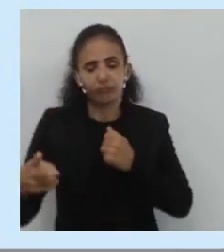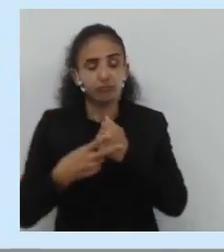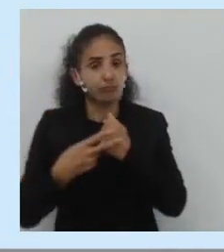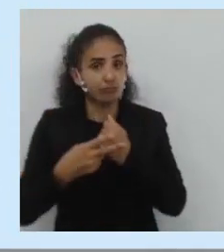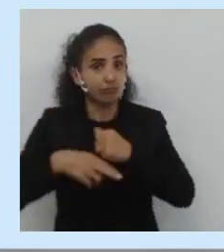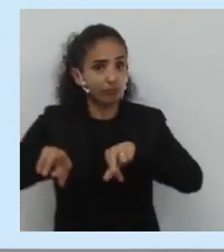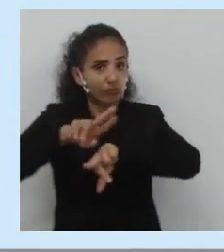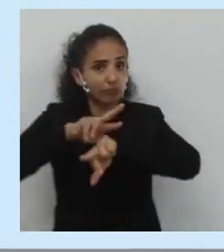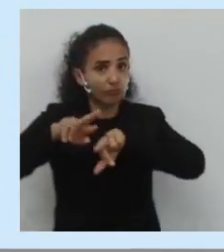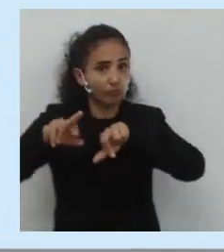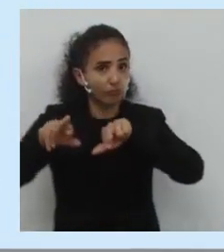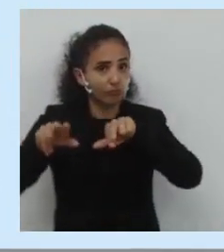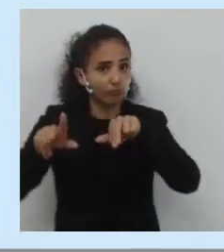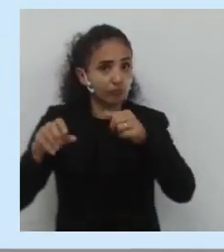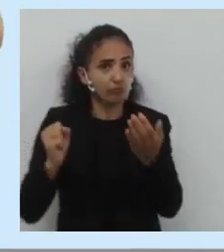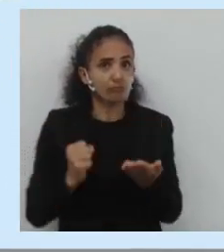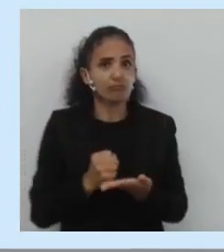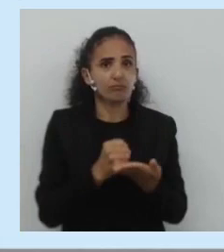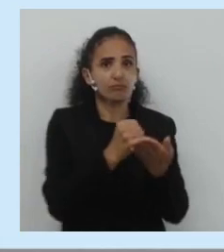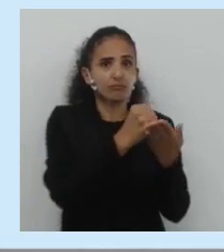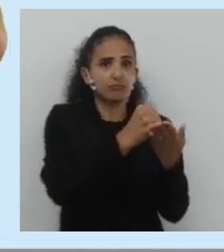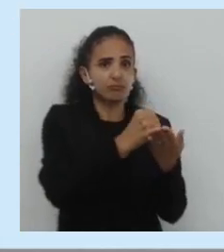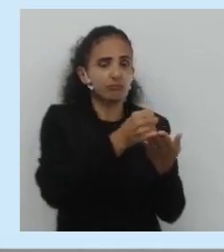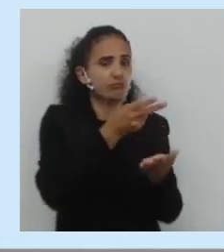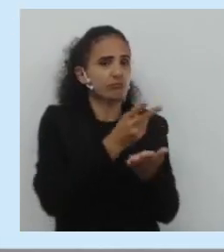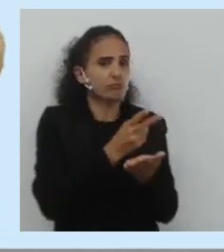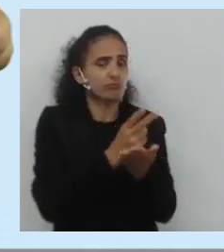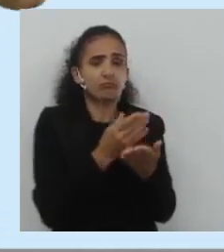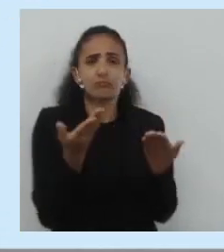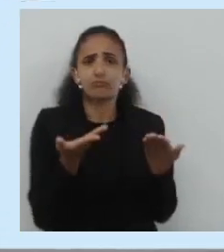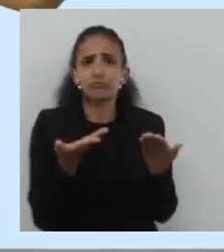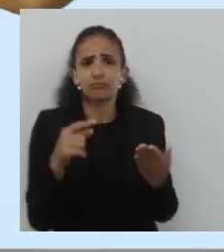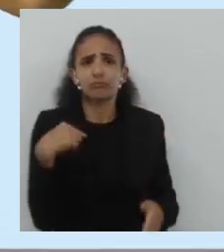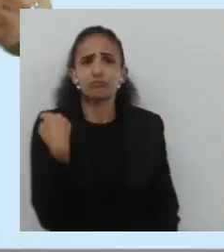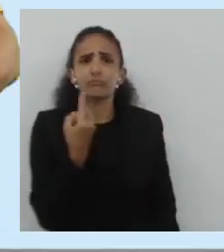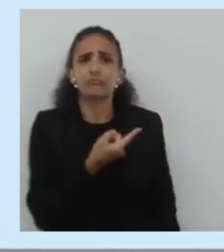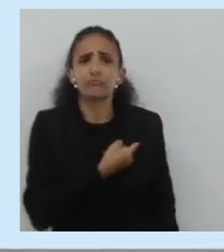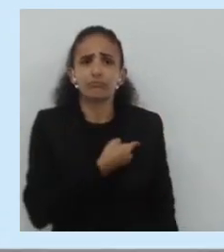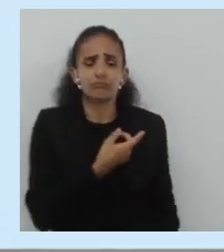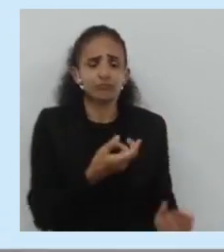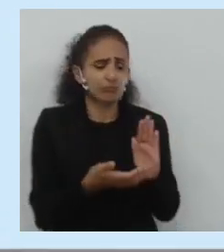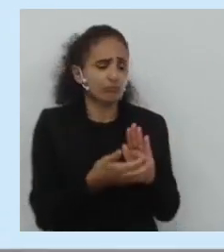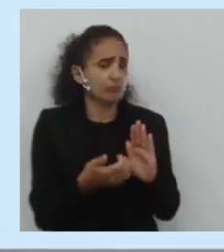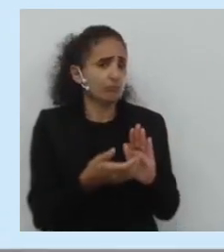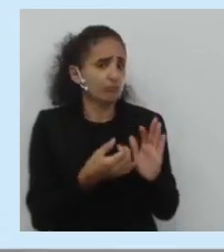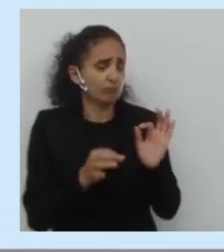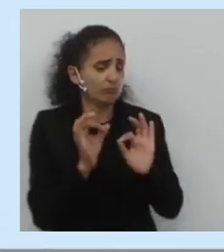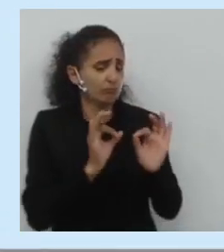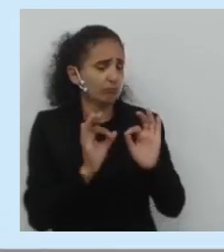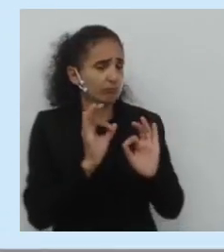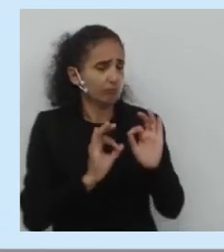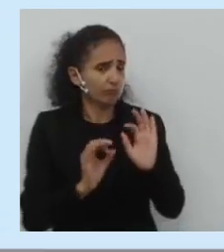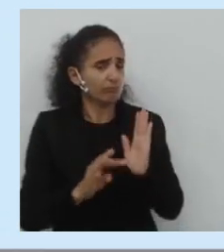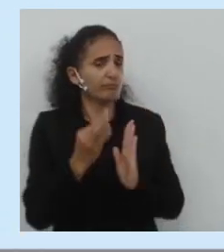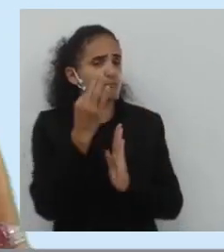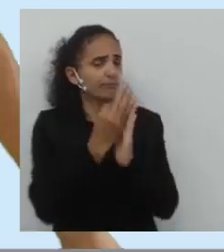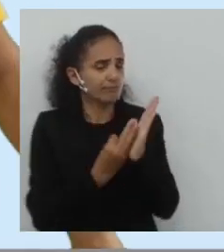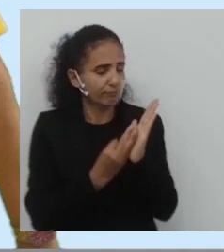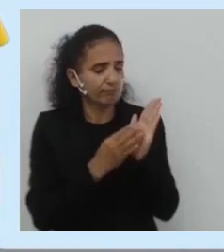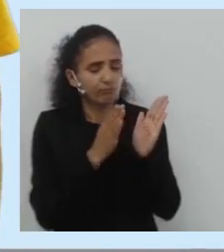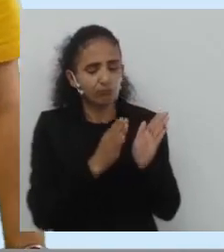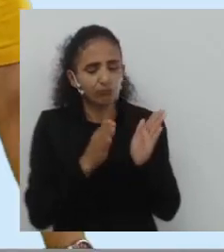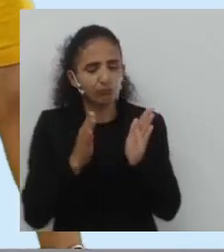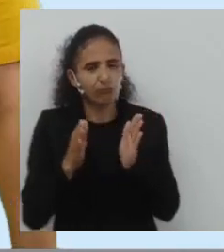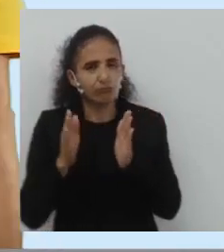verbos, eles ajudam vocês a justamente, aliás, a nós, a retirarmos os pontos principais